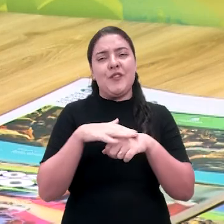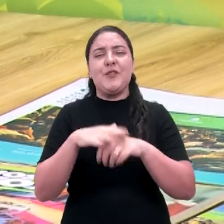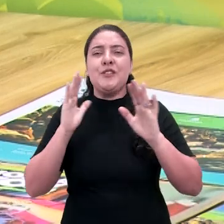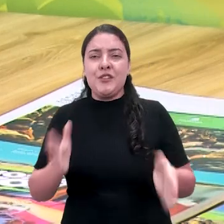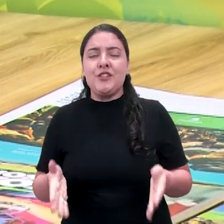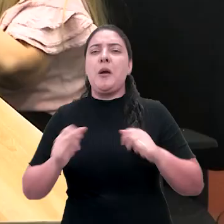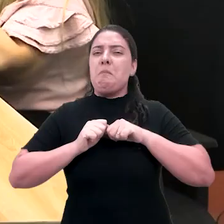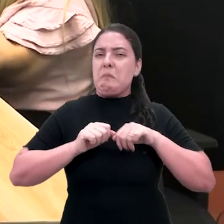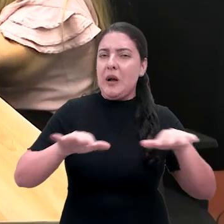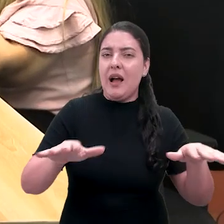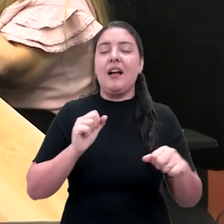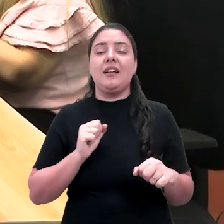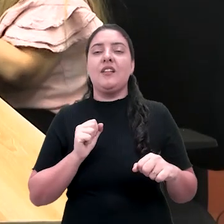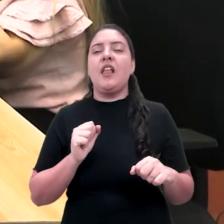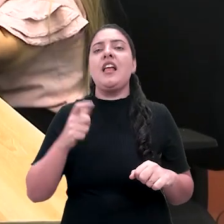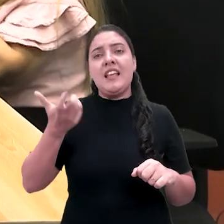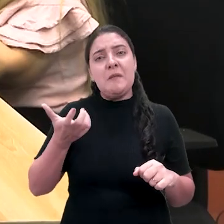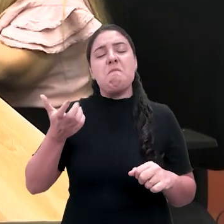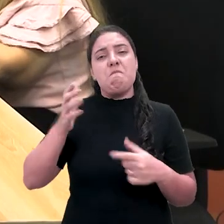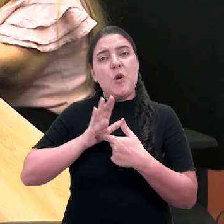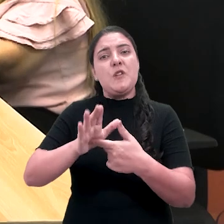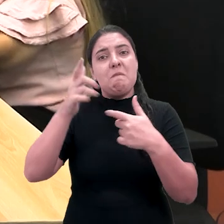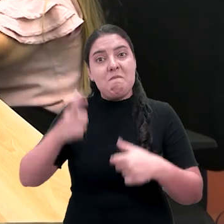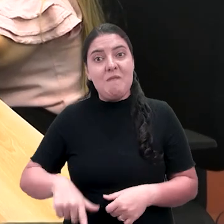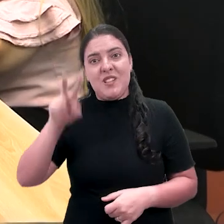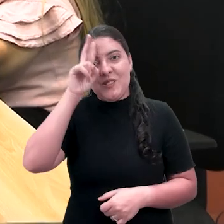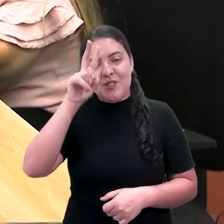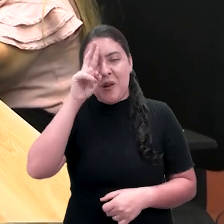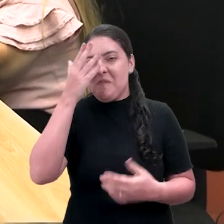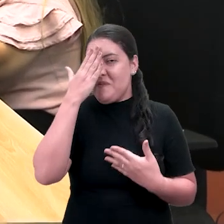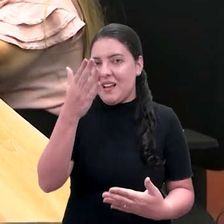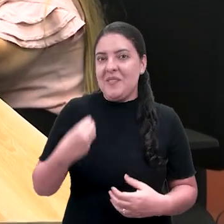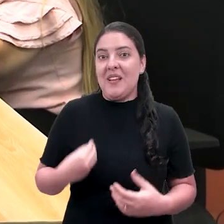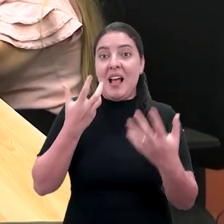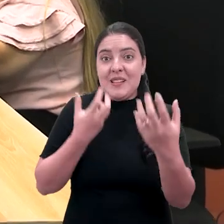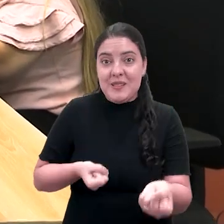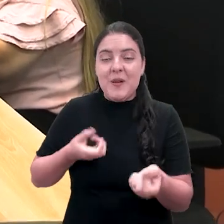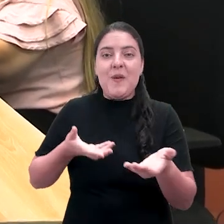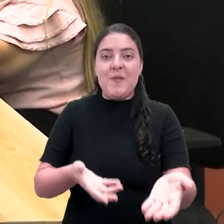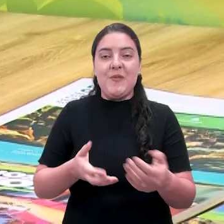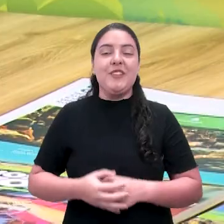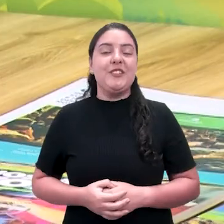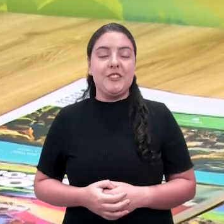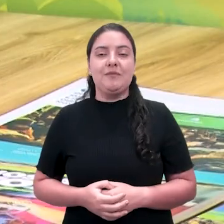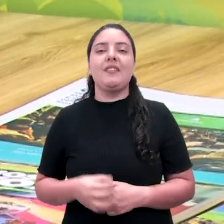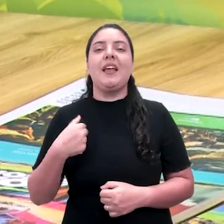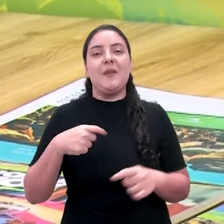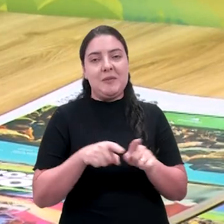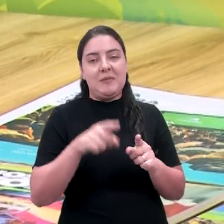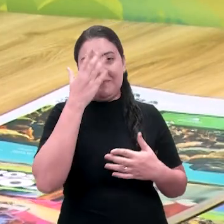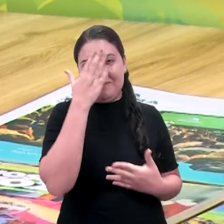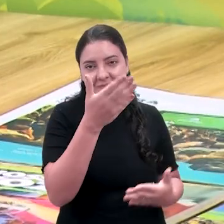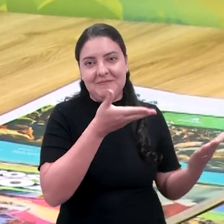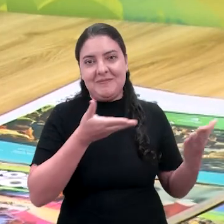todas as plataformas. A gente quis mostrar mais um pouquinho da sua história. Muito obrigada por ter aceitado o nosso convite, amiga. Eu que agradeço,